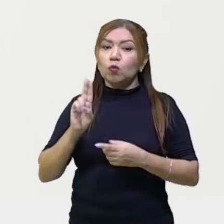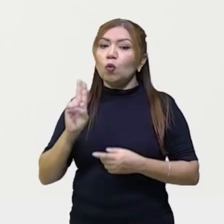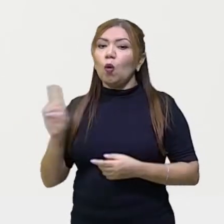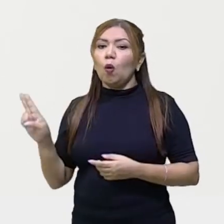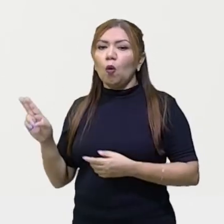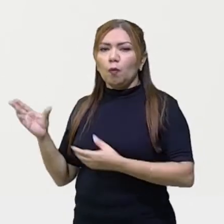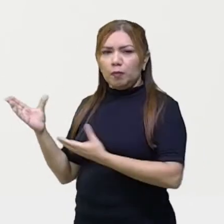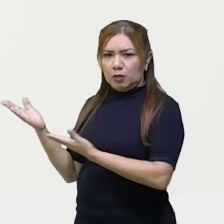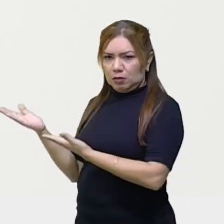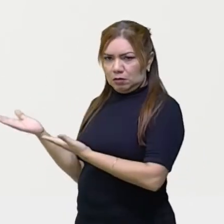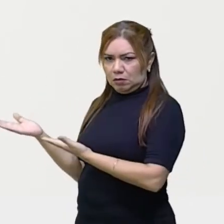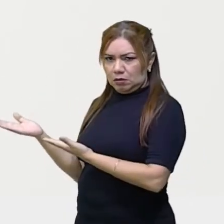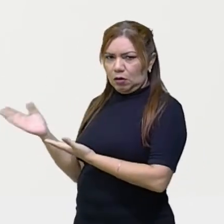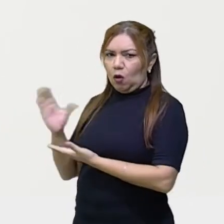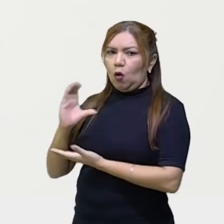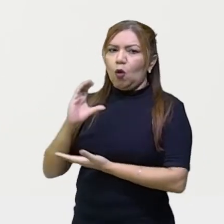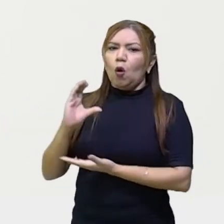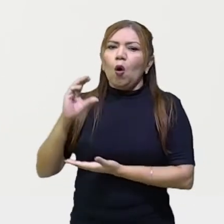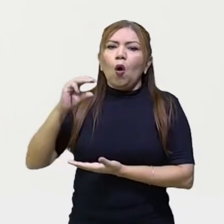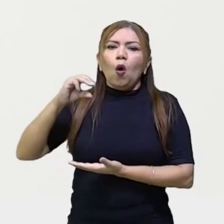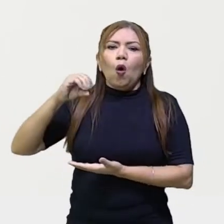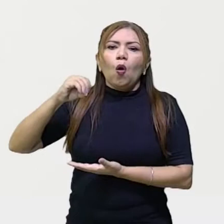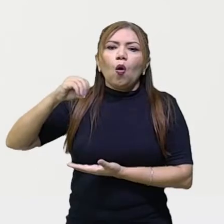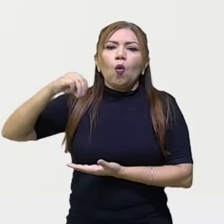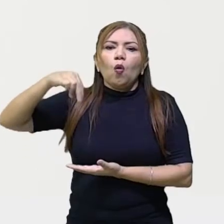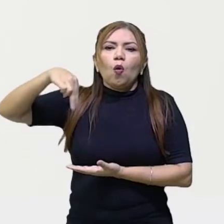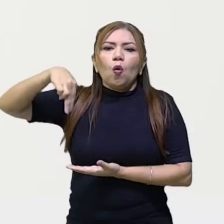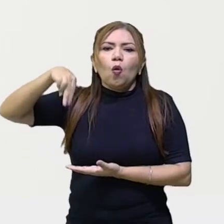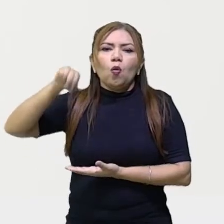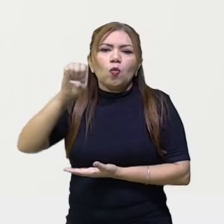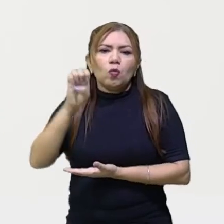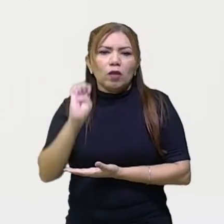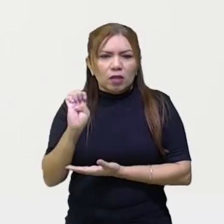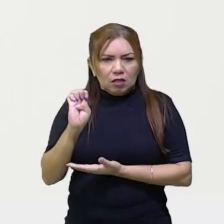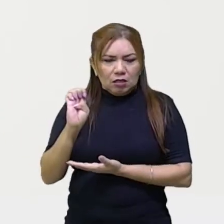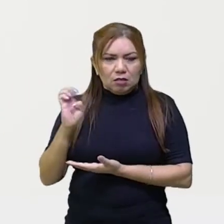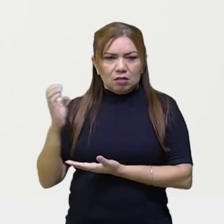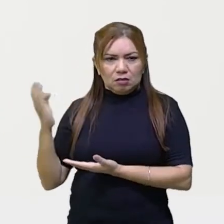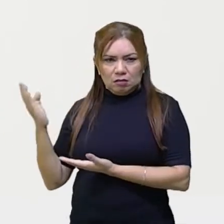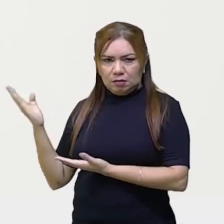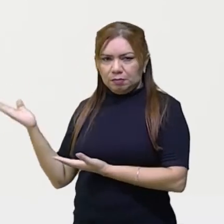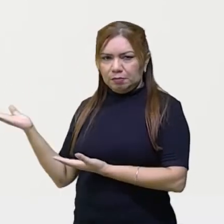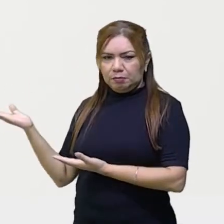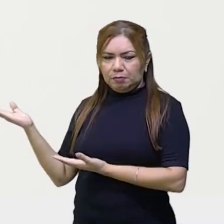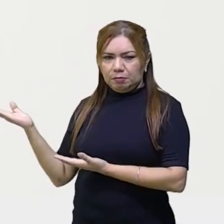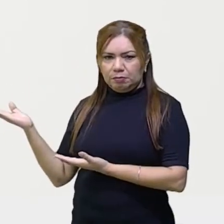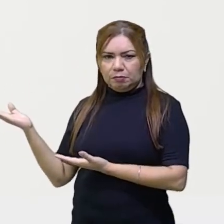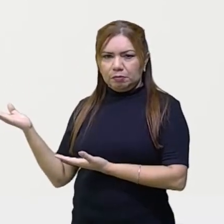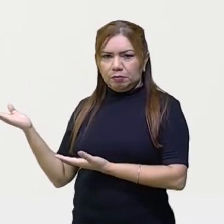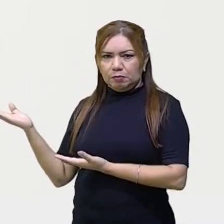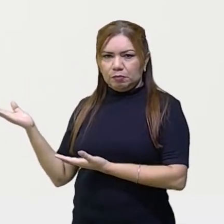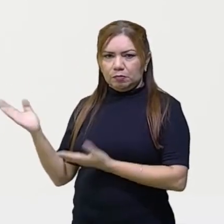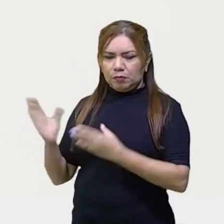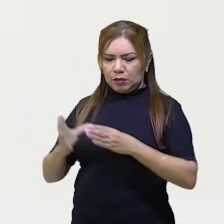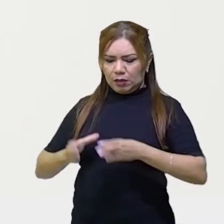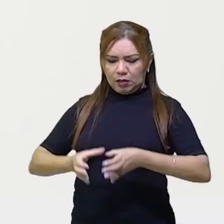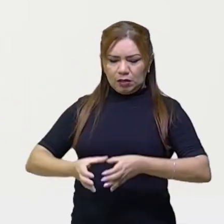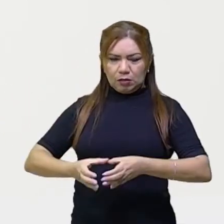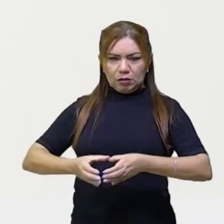mas o formato dele é diferente o cone aqui na telinha o cone para você